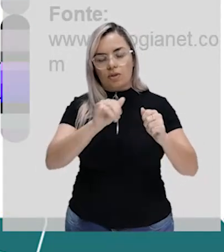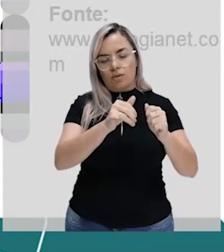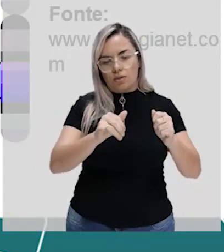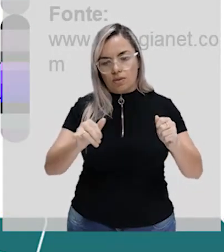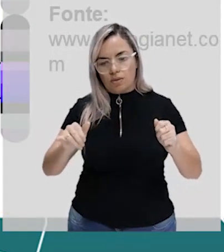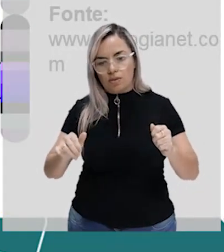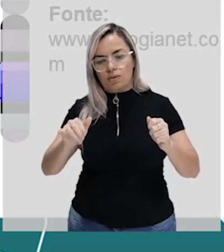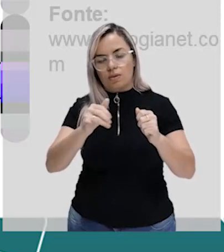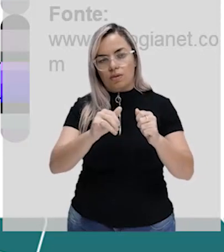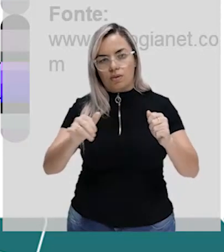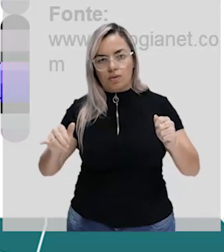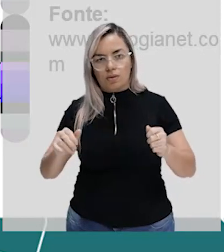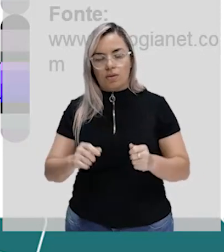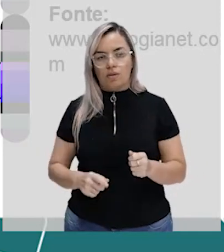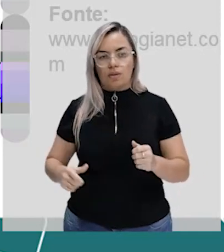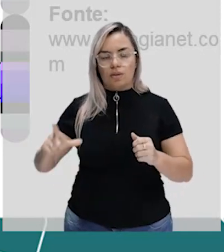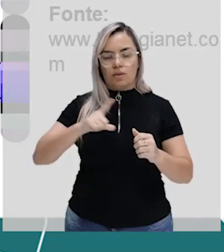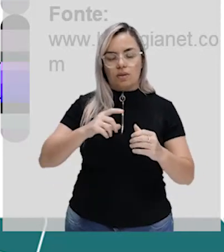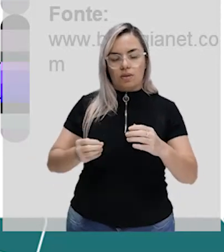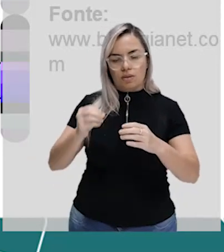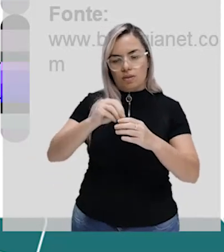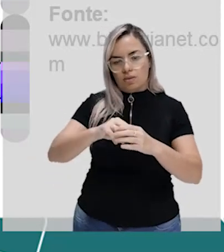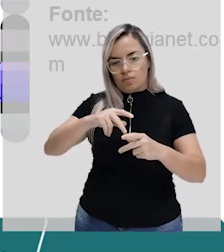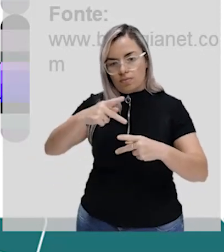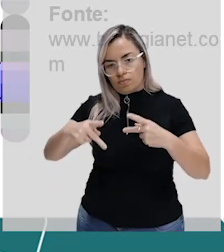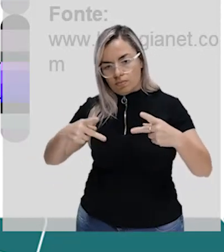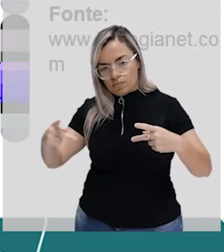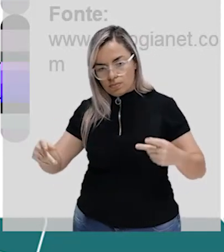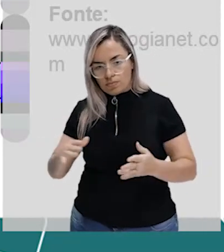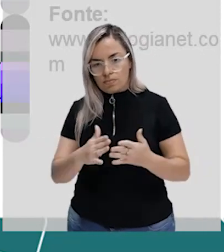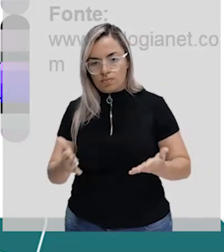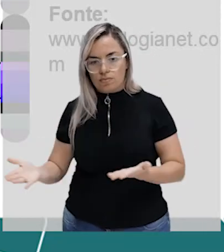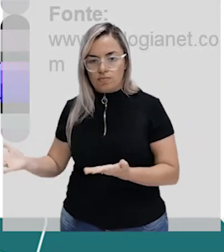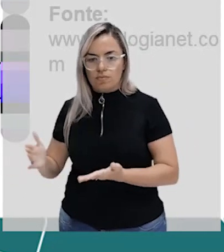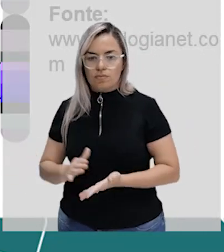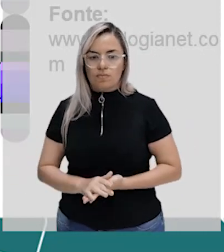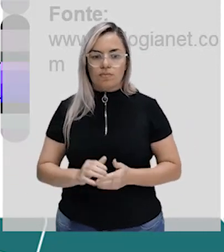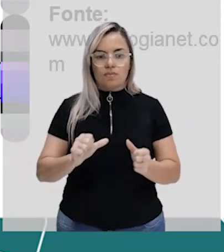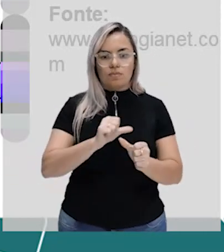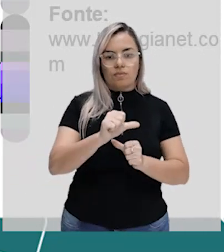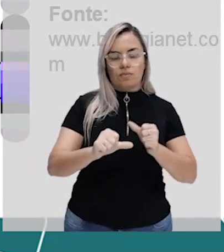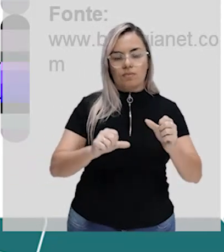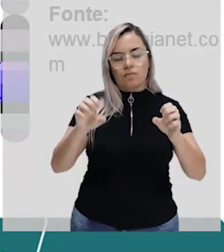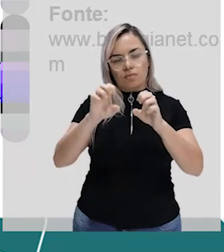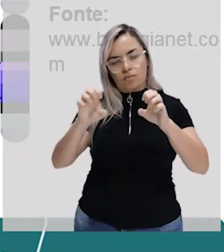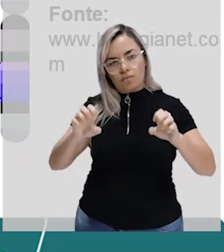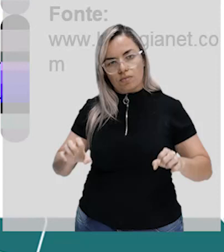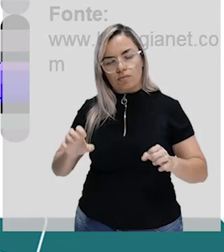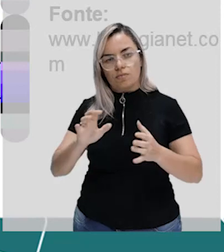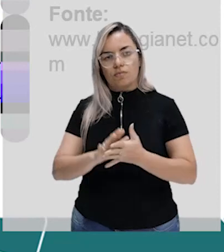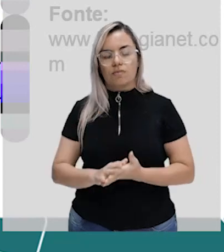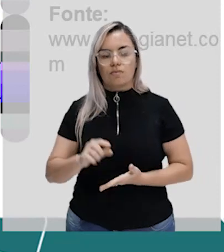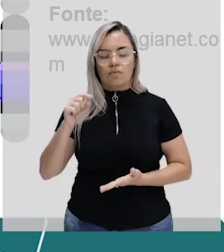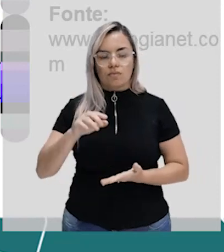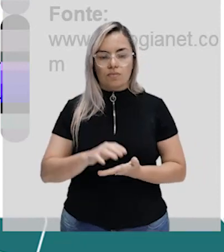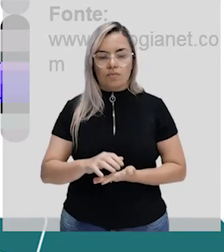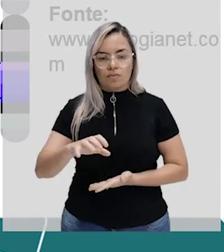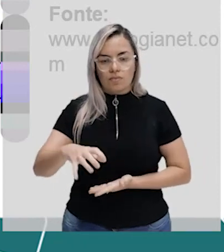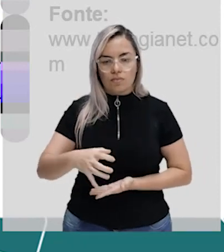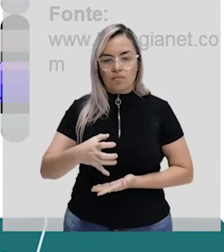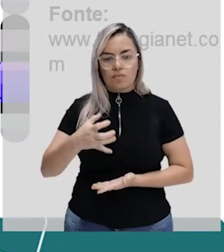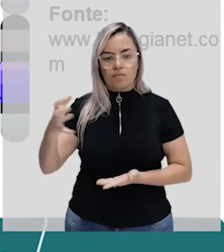além das mutações gênicas, nós temos as mutações estruturais. O que é mutação estrutural? É quando ocorre